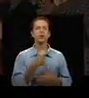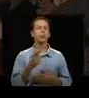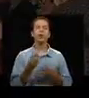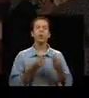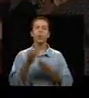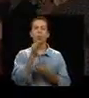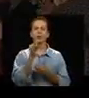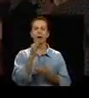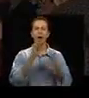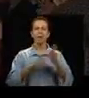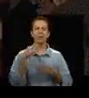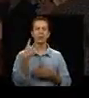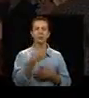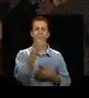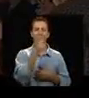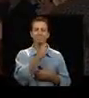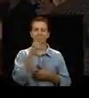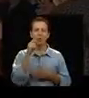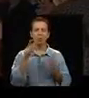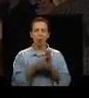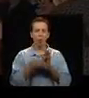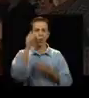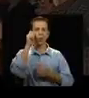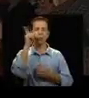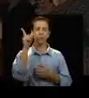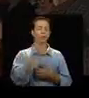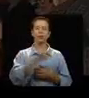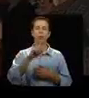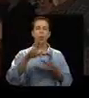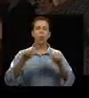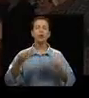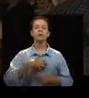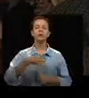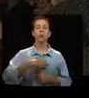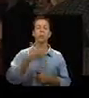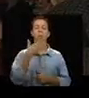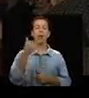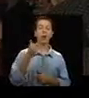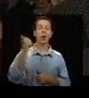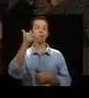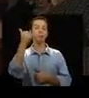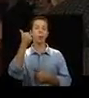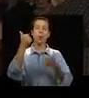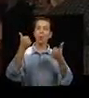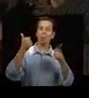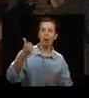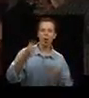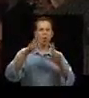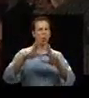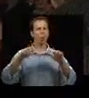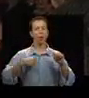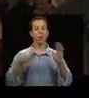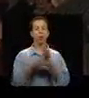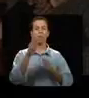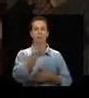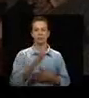não há como sacrificar a sua identidade cultural. Eu nunca me senti melhor do que ninguém porque sou brasileiro, mas nunca me